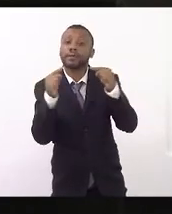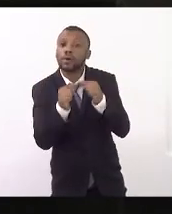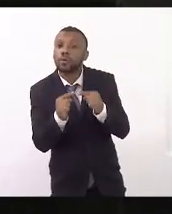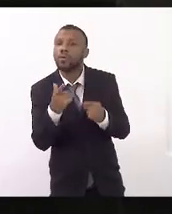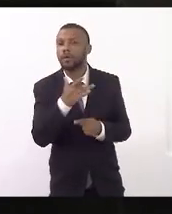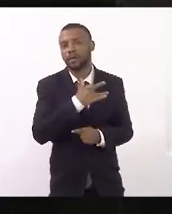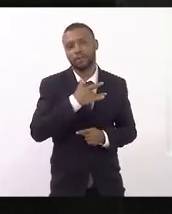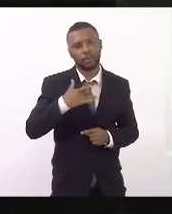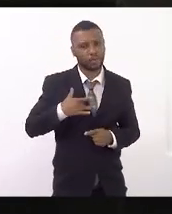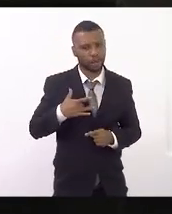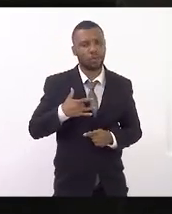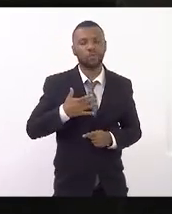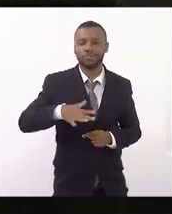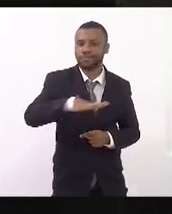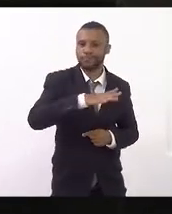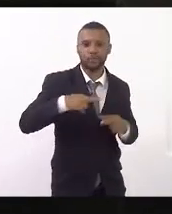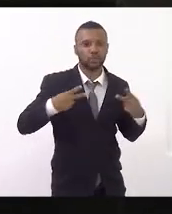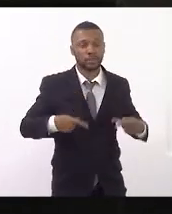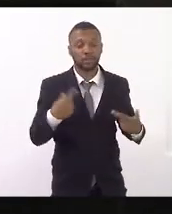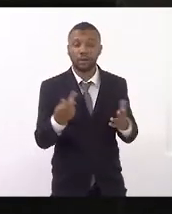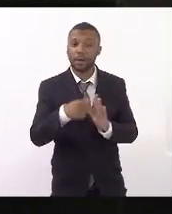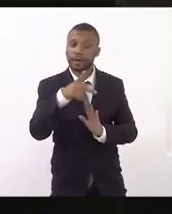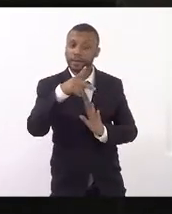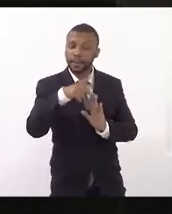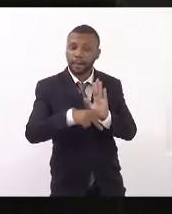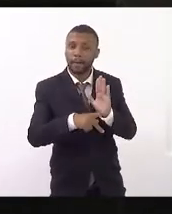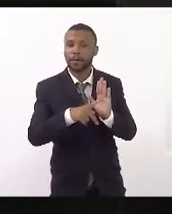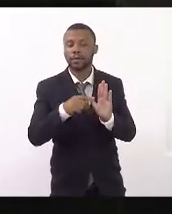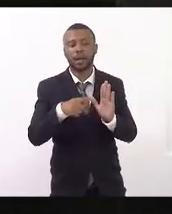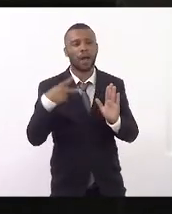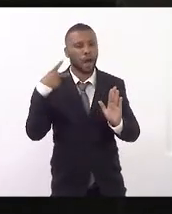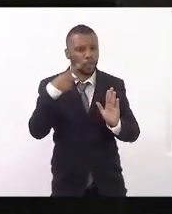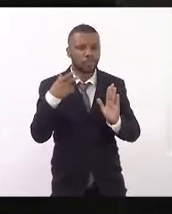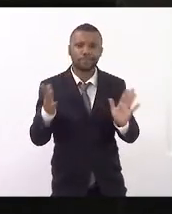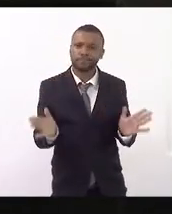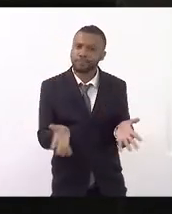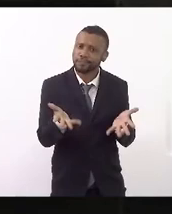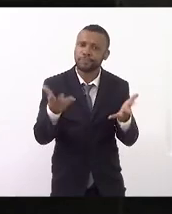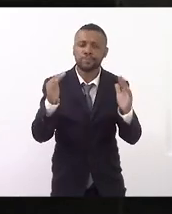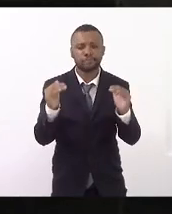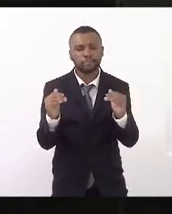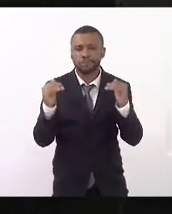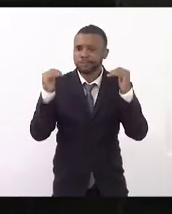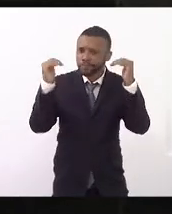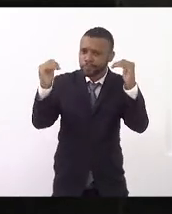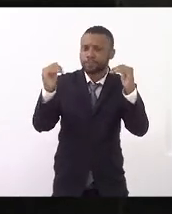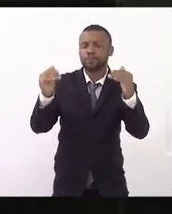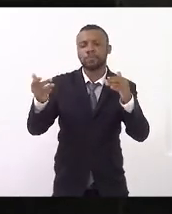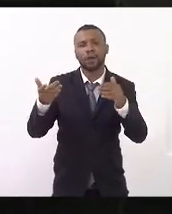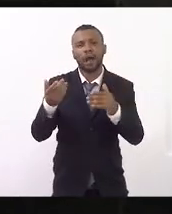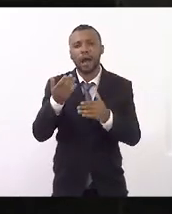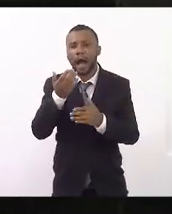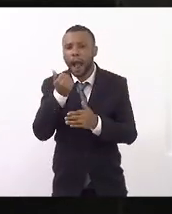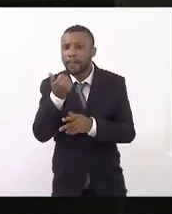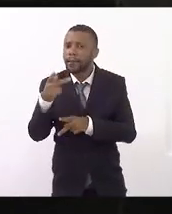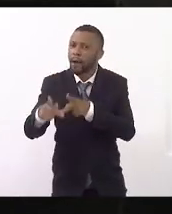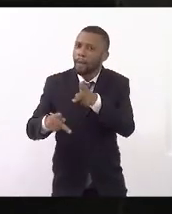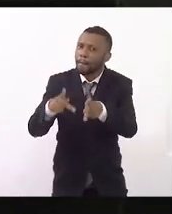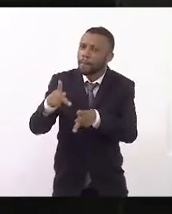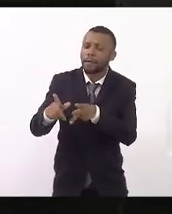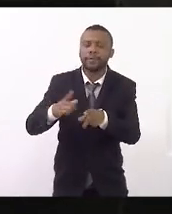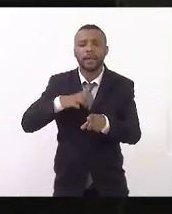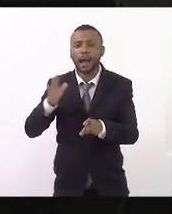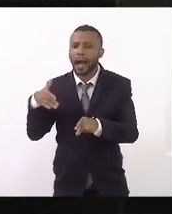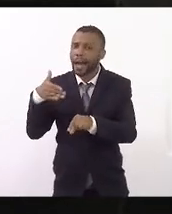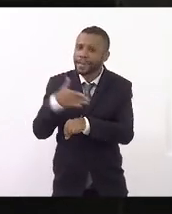saúde humana. Então, tal política contribui para a promoção de soberania alimentar do nosso povo, com acesso a alimentos